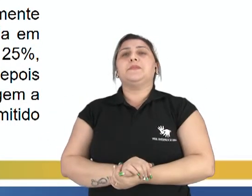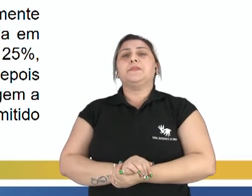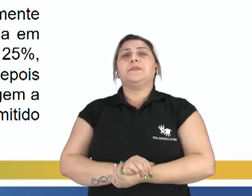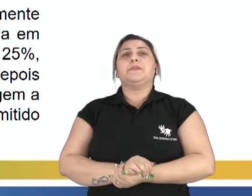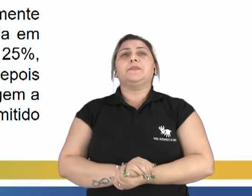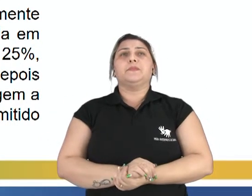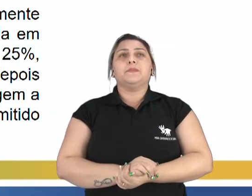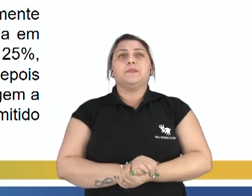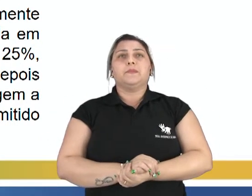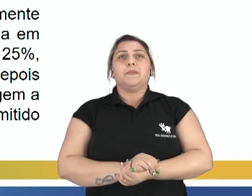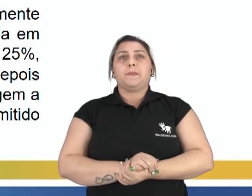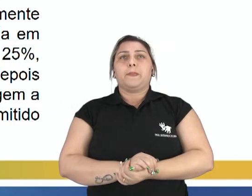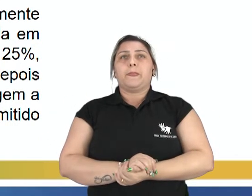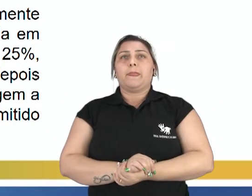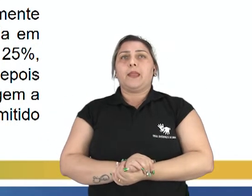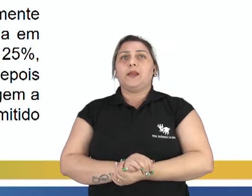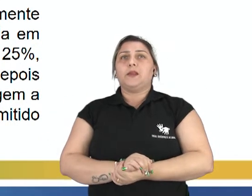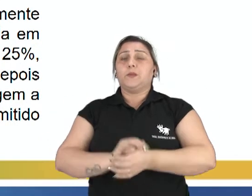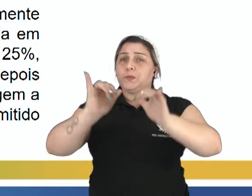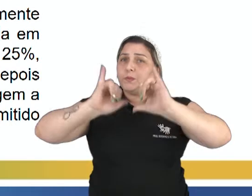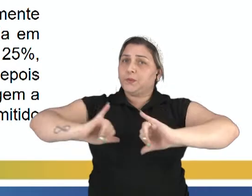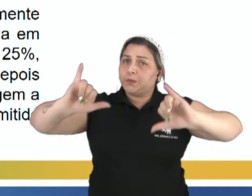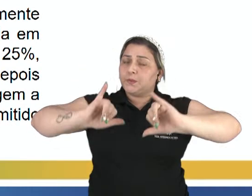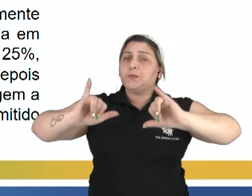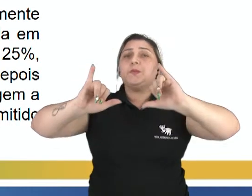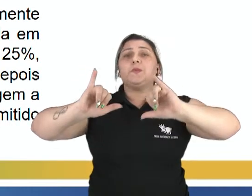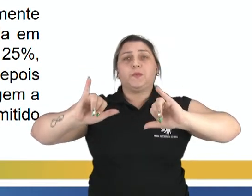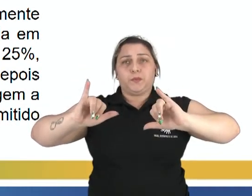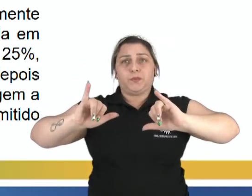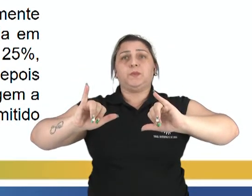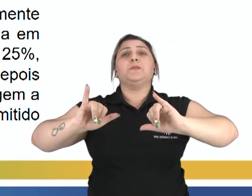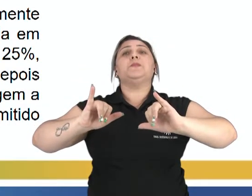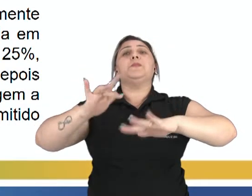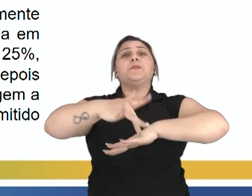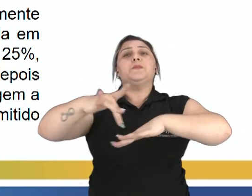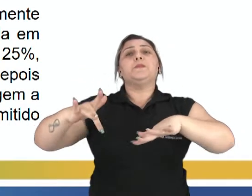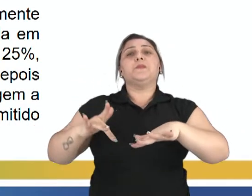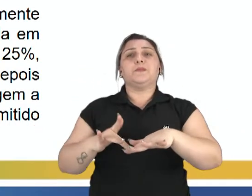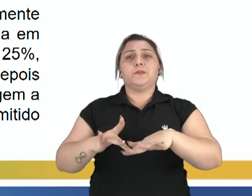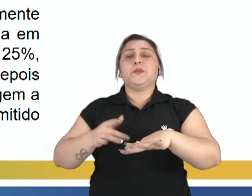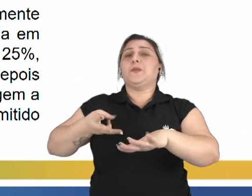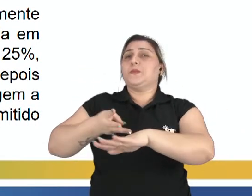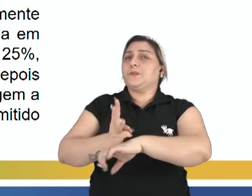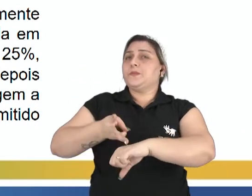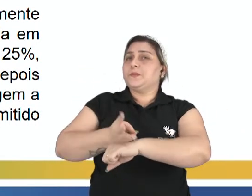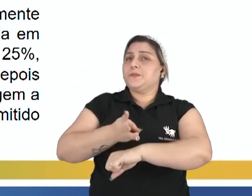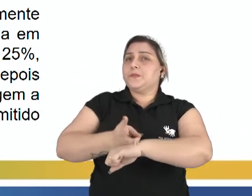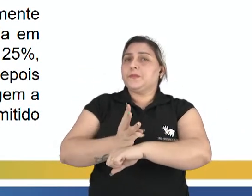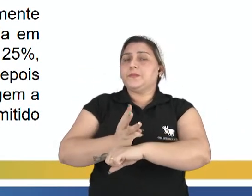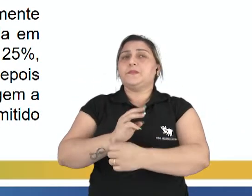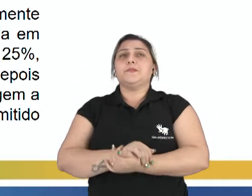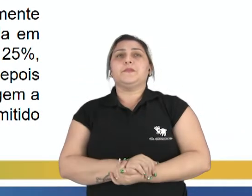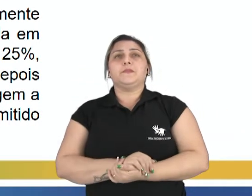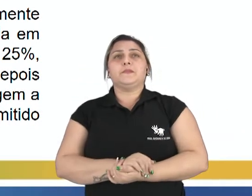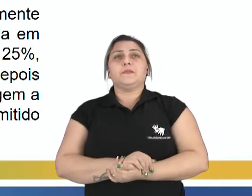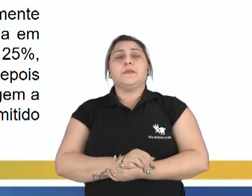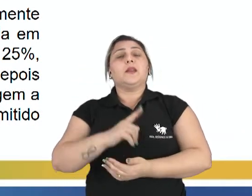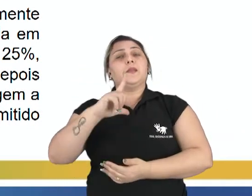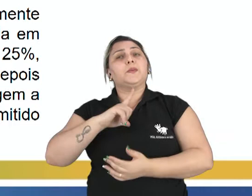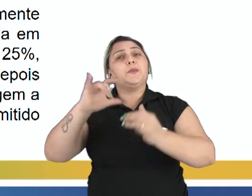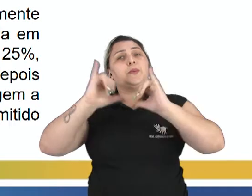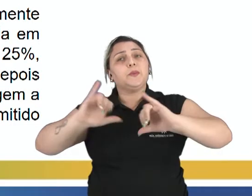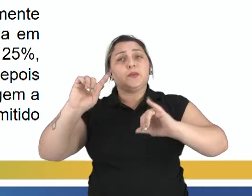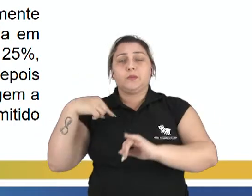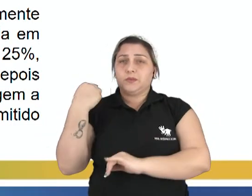está tratando, sobre a disseminação da informação pelas redes sociais, principalmente pelo WhatsApp, que geralmente chega uma notícia